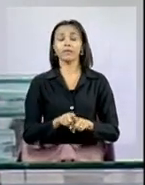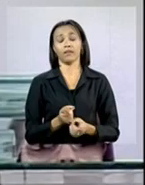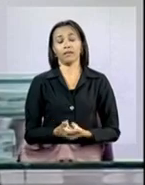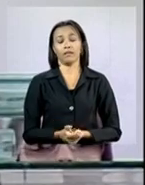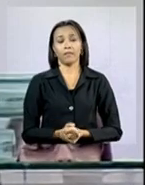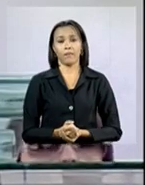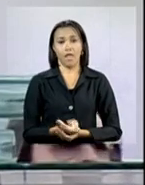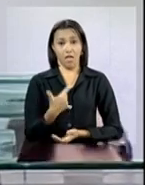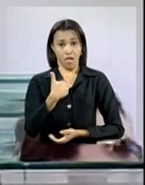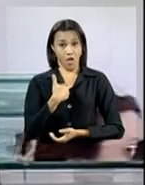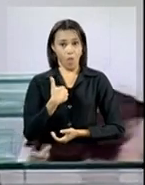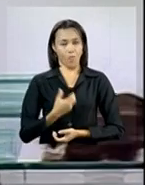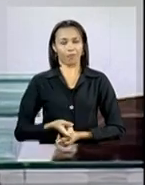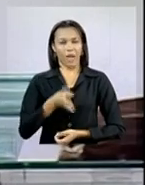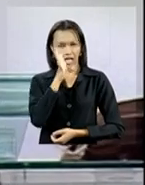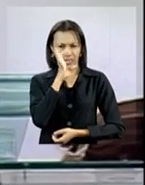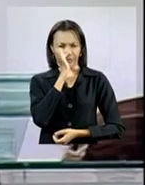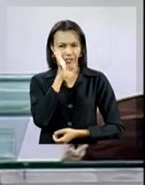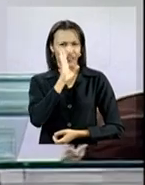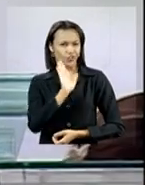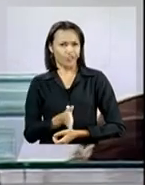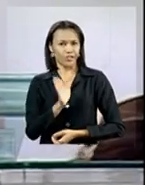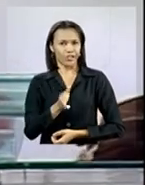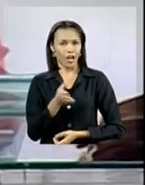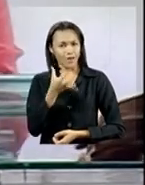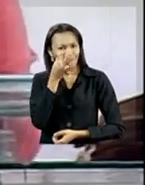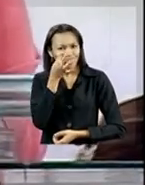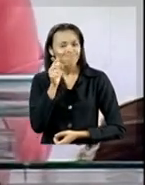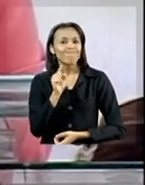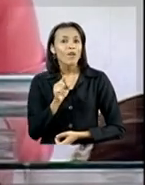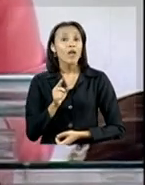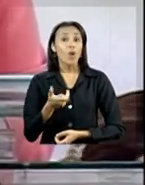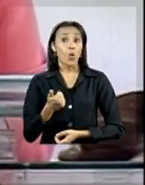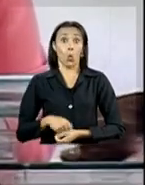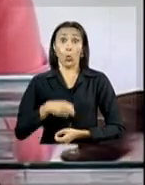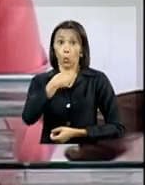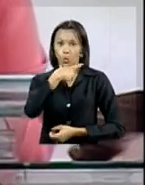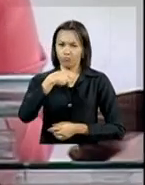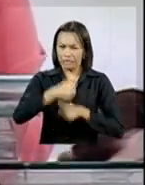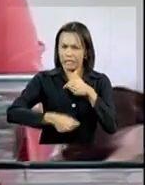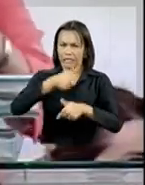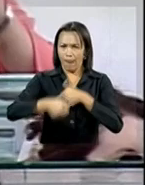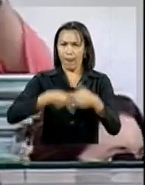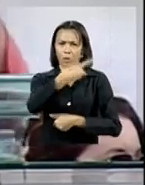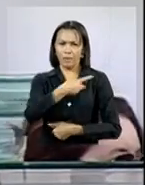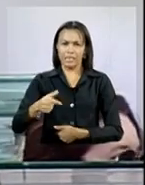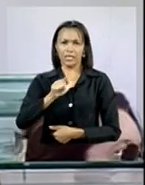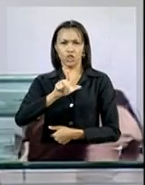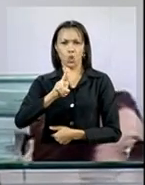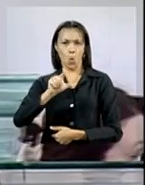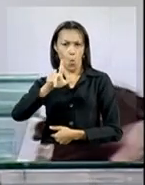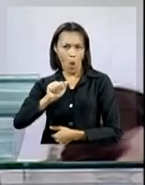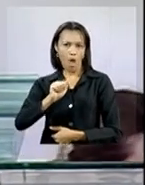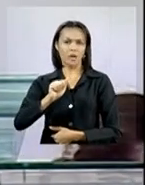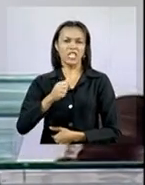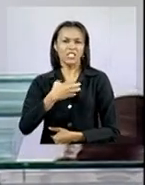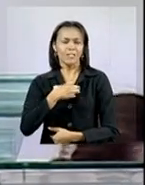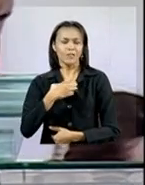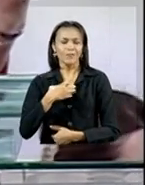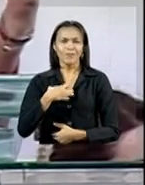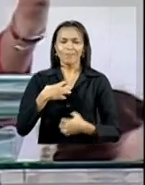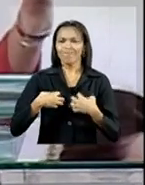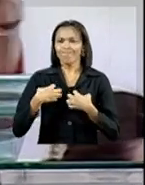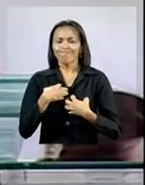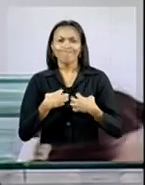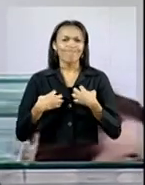que eu assisti e presenciei o empenho do presidente Lula e o incômodo que ele tinha quando